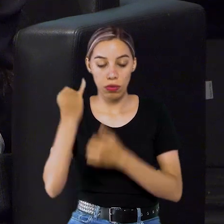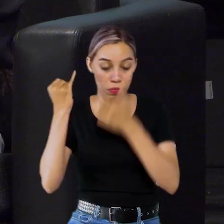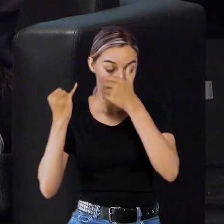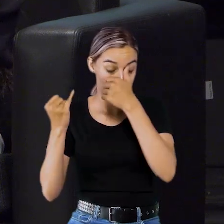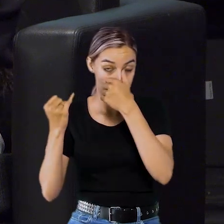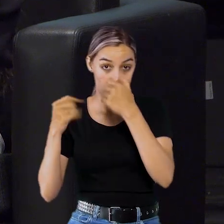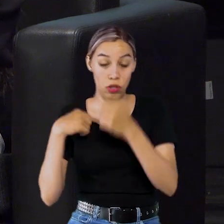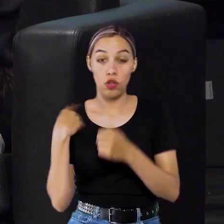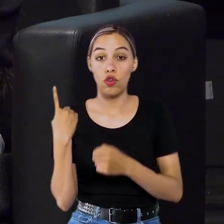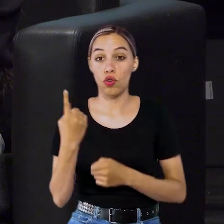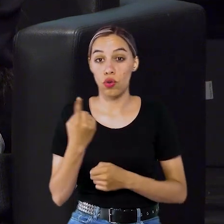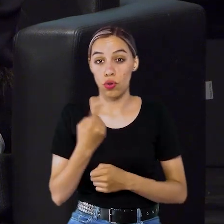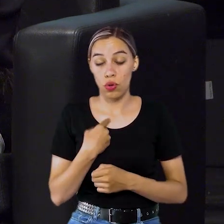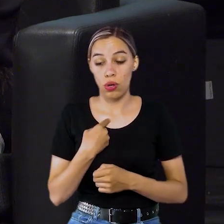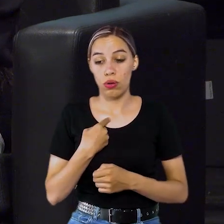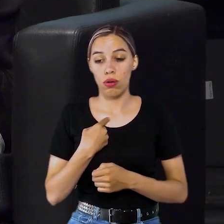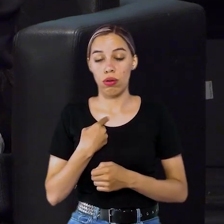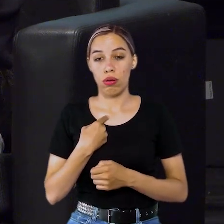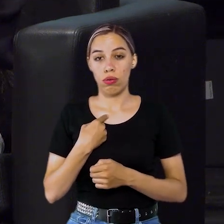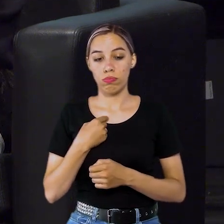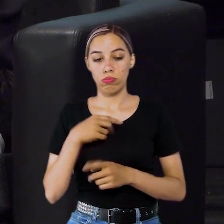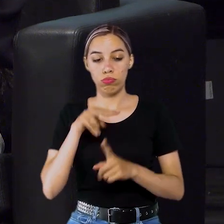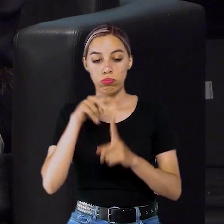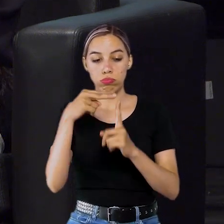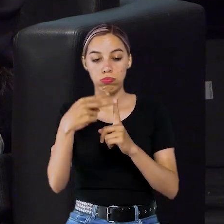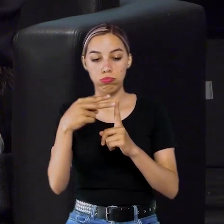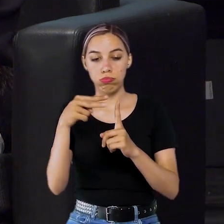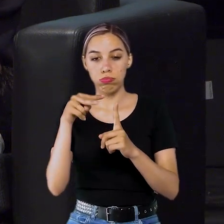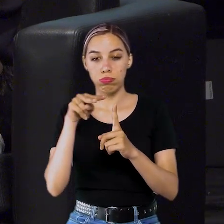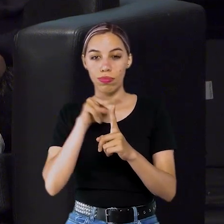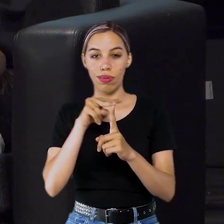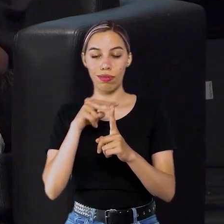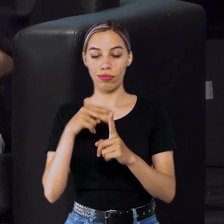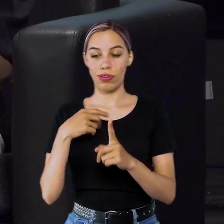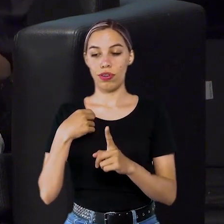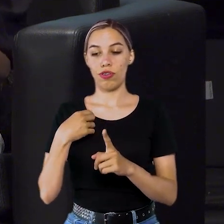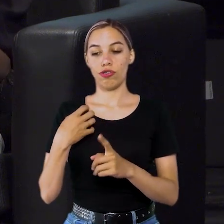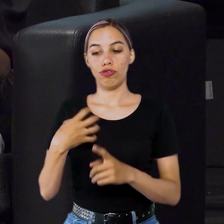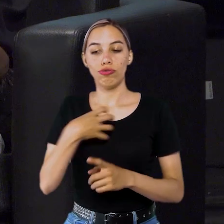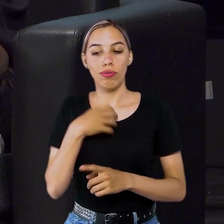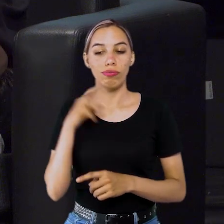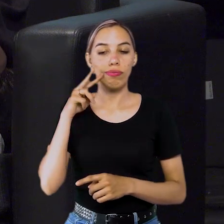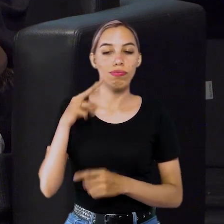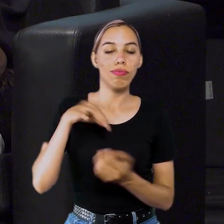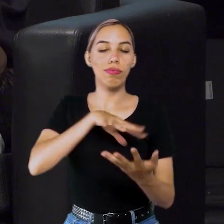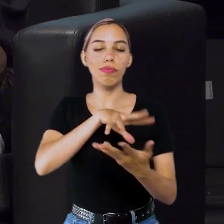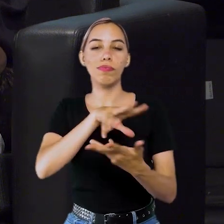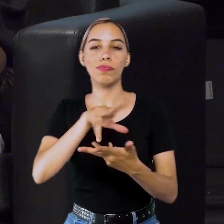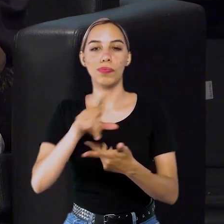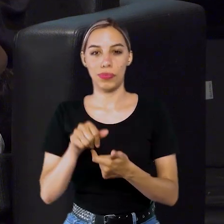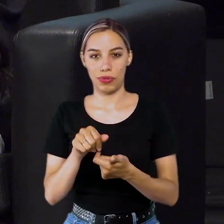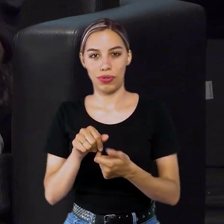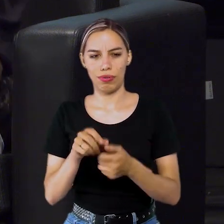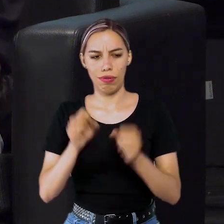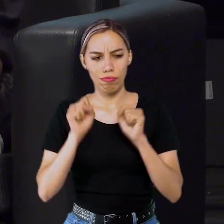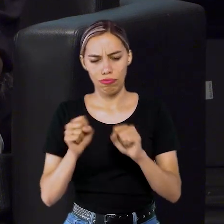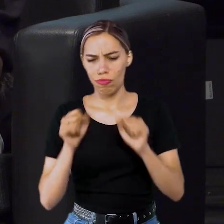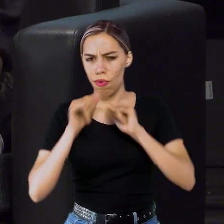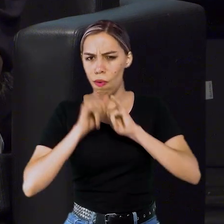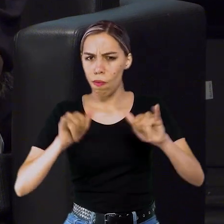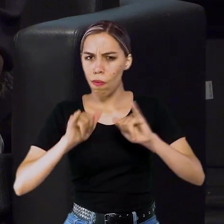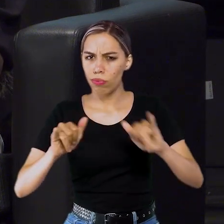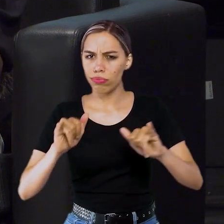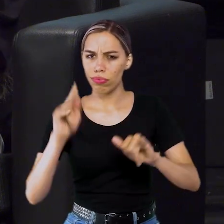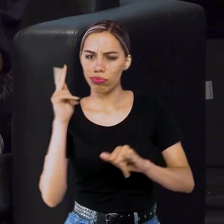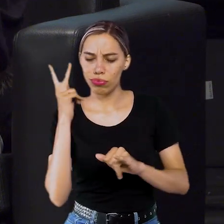de nós, através do nosso próprio olhar, da nossa própria forma de ver o mundo, e poder contar essa